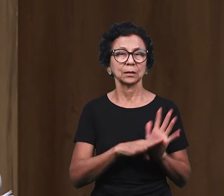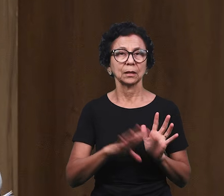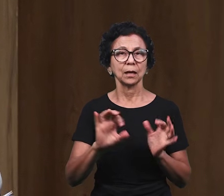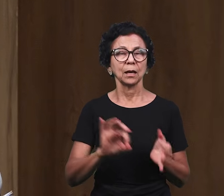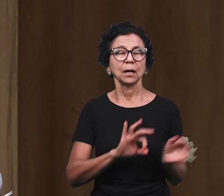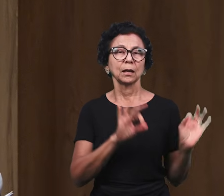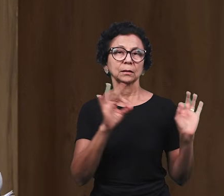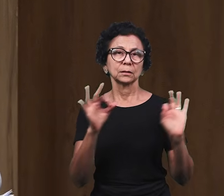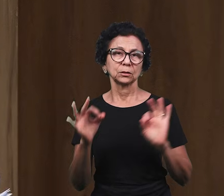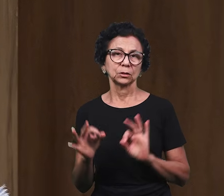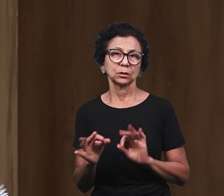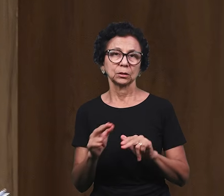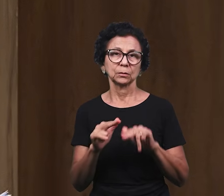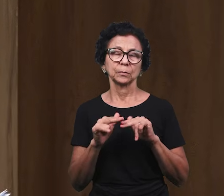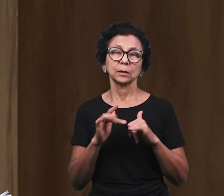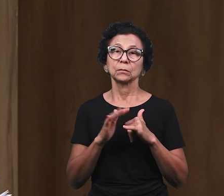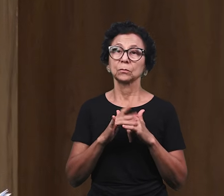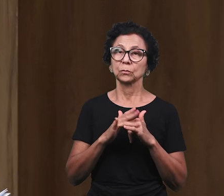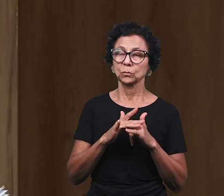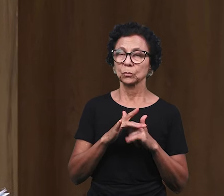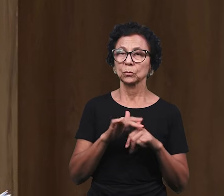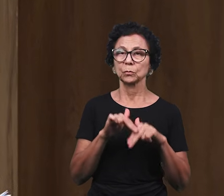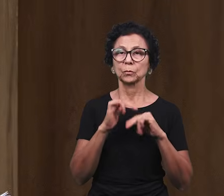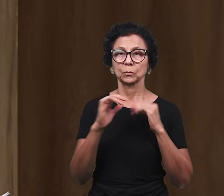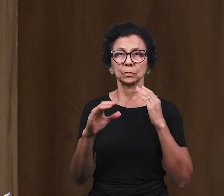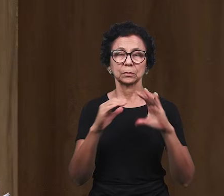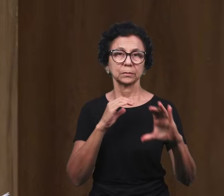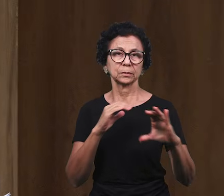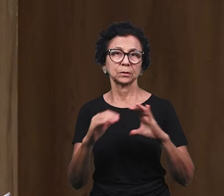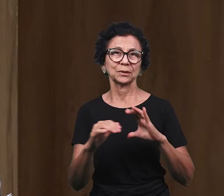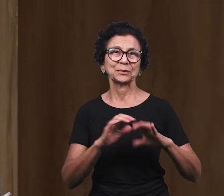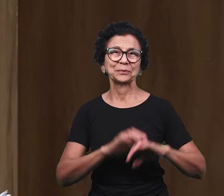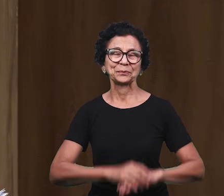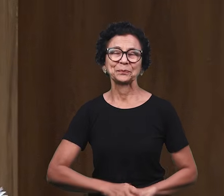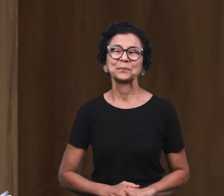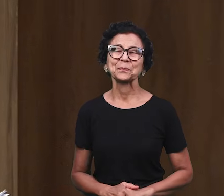pelo YouTube, pelos meios de comunicação.